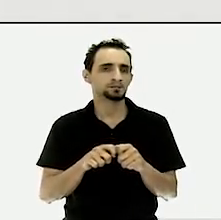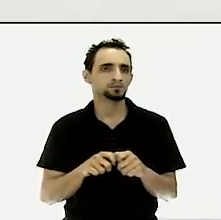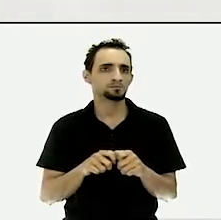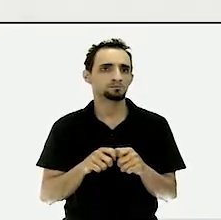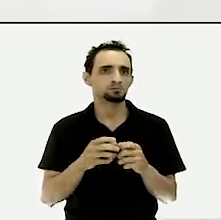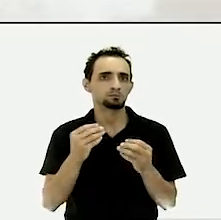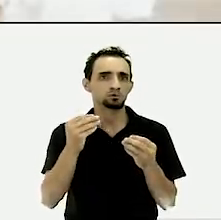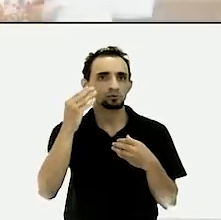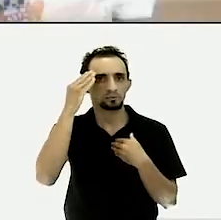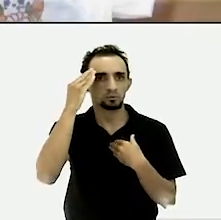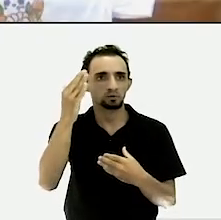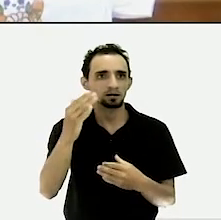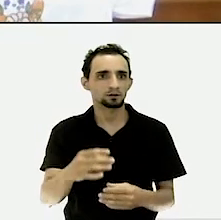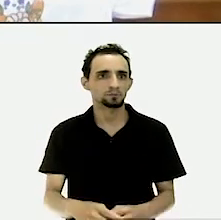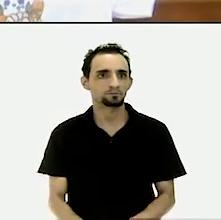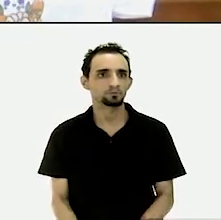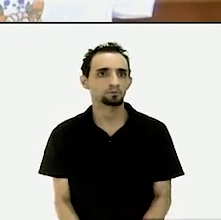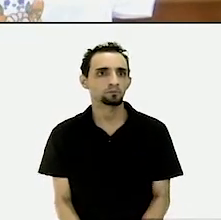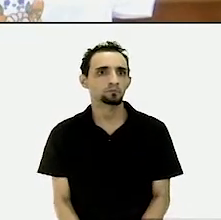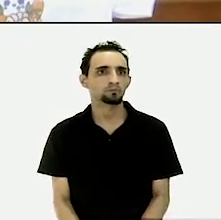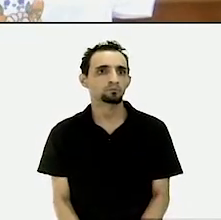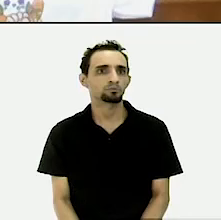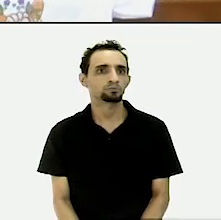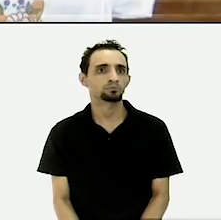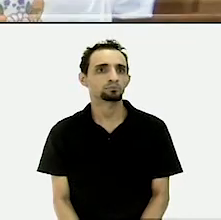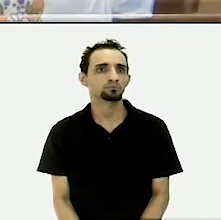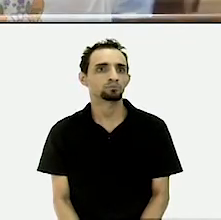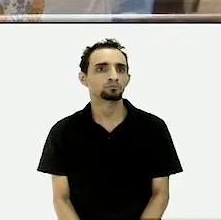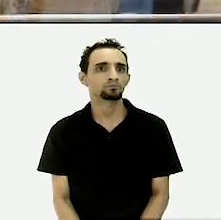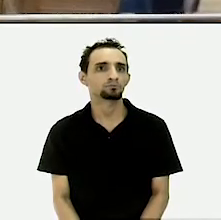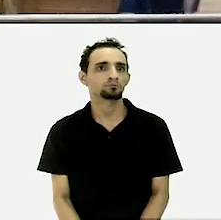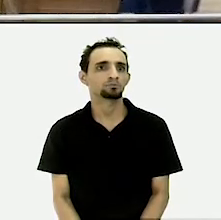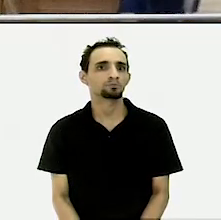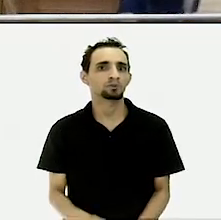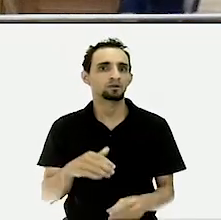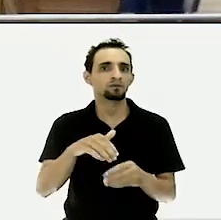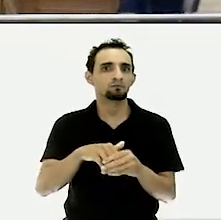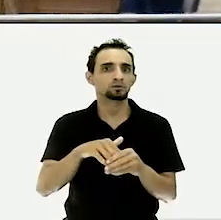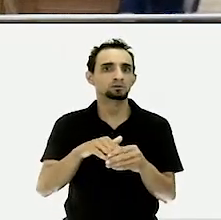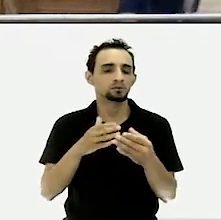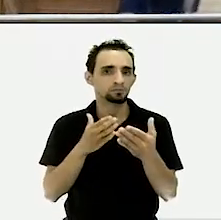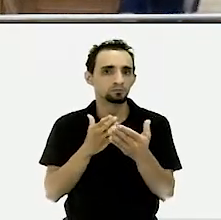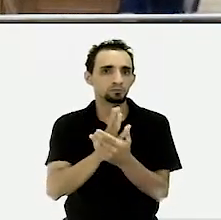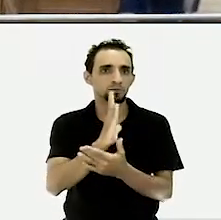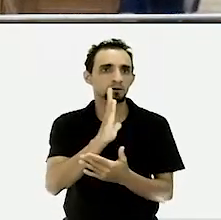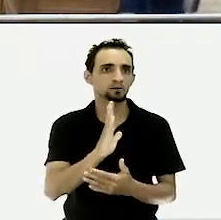Muito obrigado. Então, os pareceres estão em votação. Aprovado.